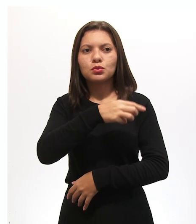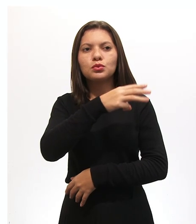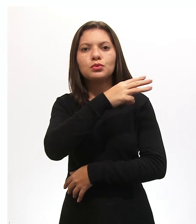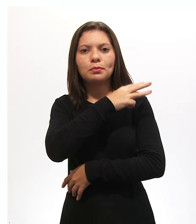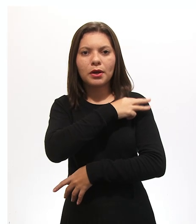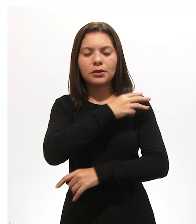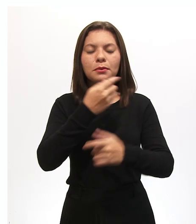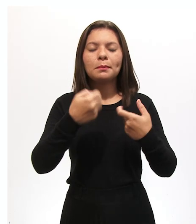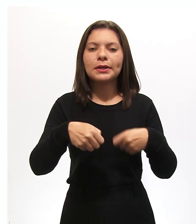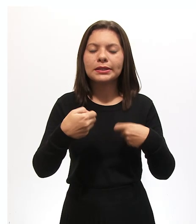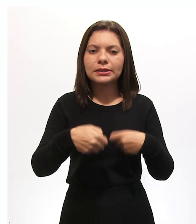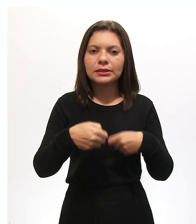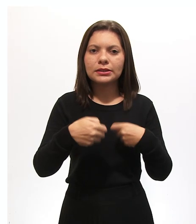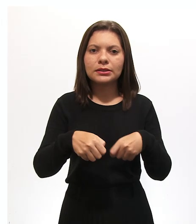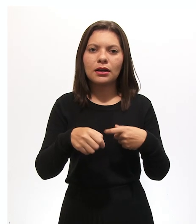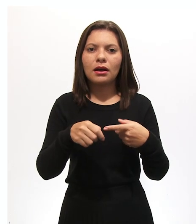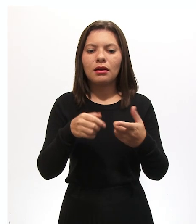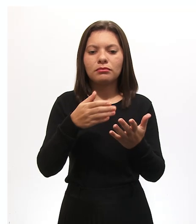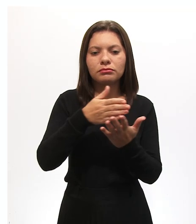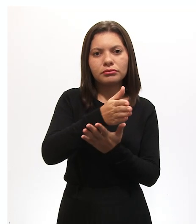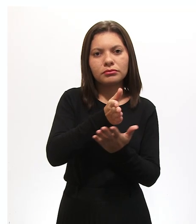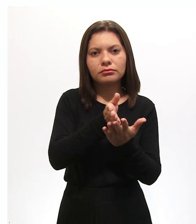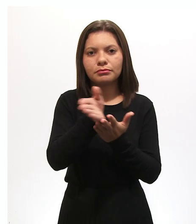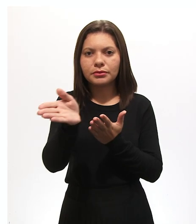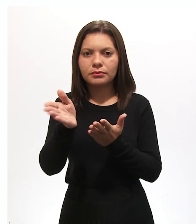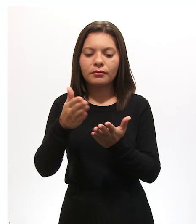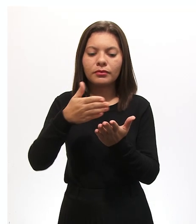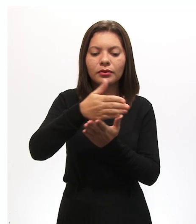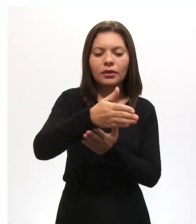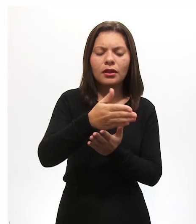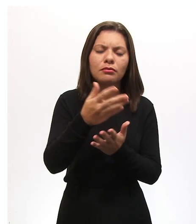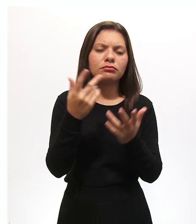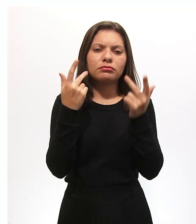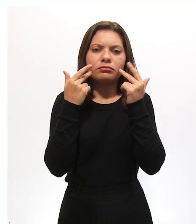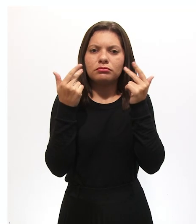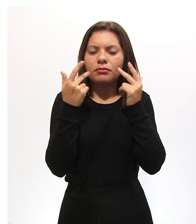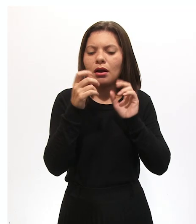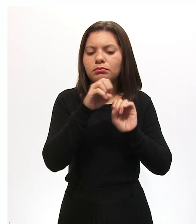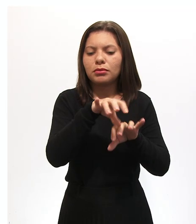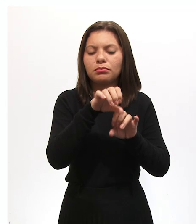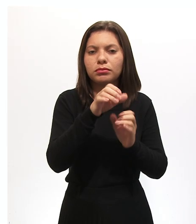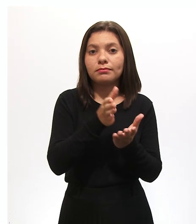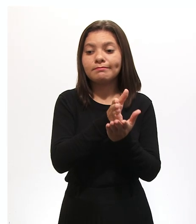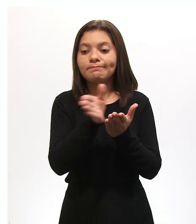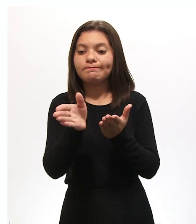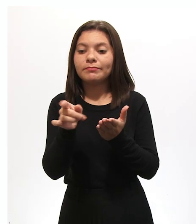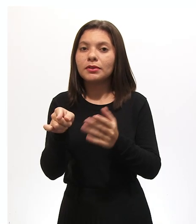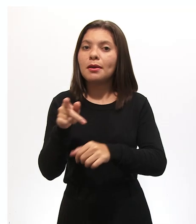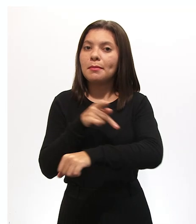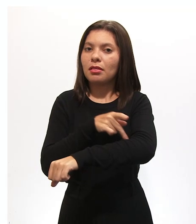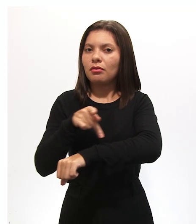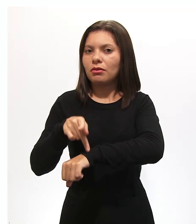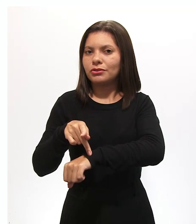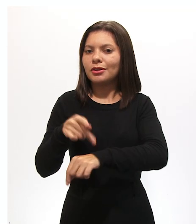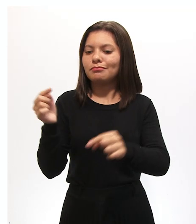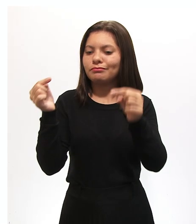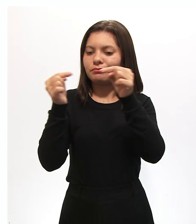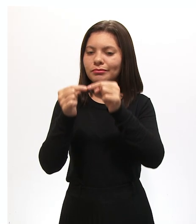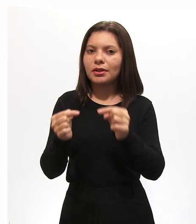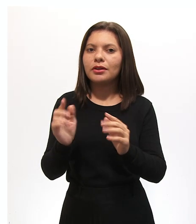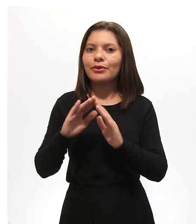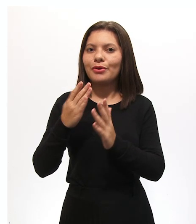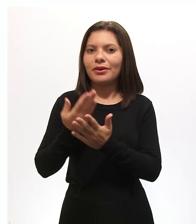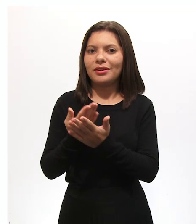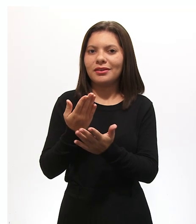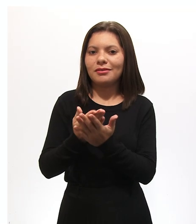parte comum e a outra definida na proposta pedagógica da escola. Então,